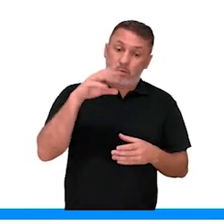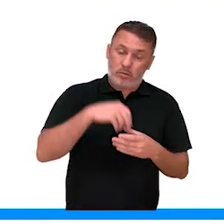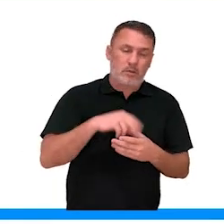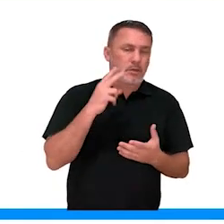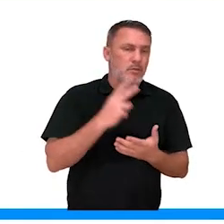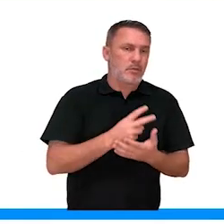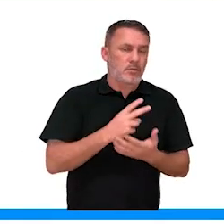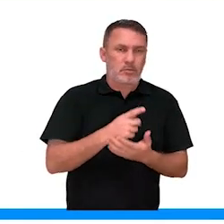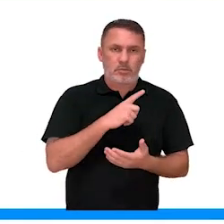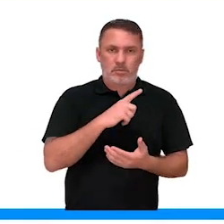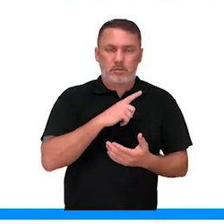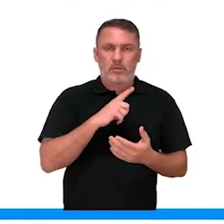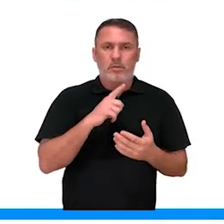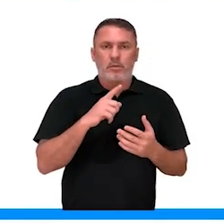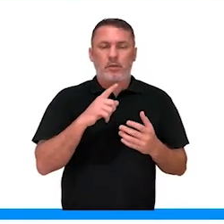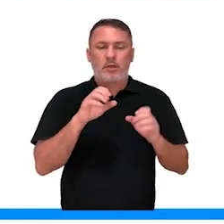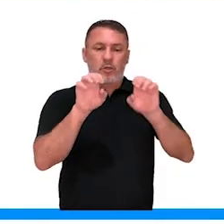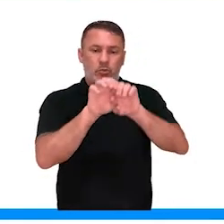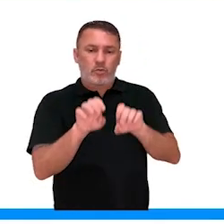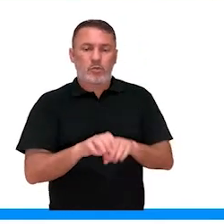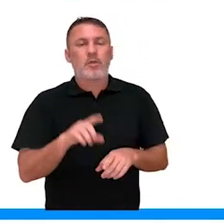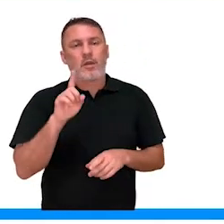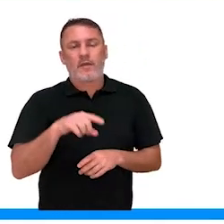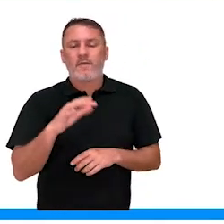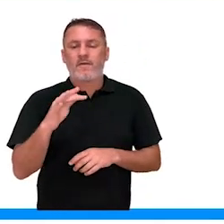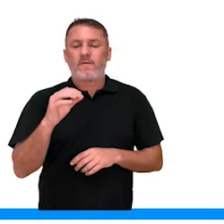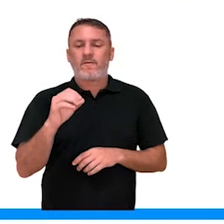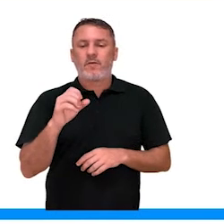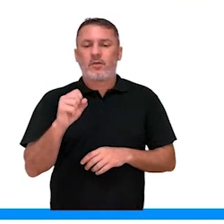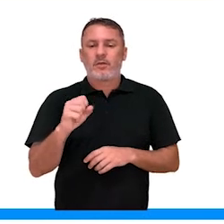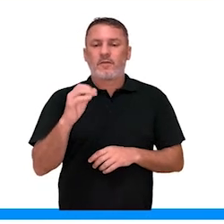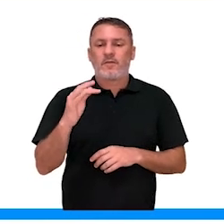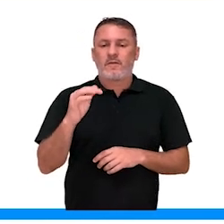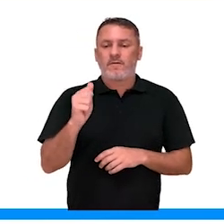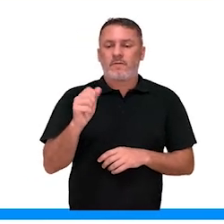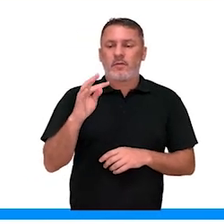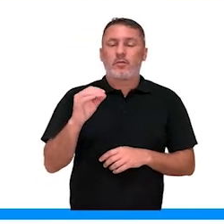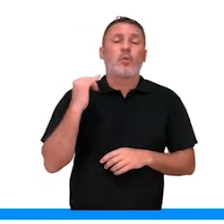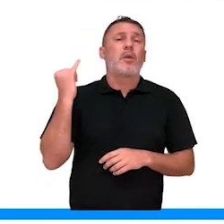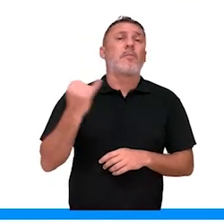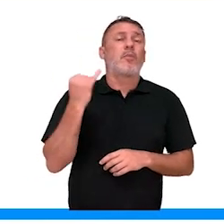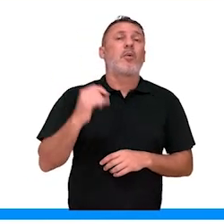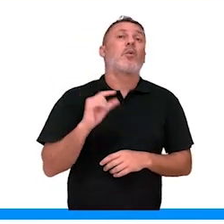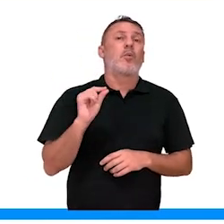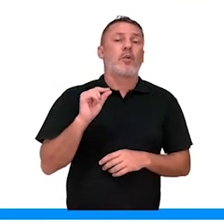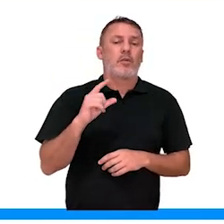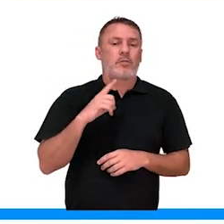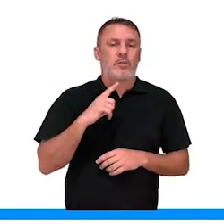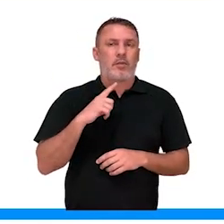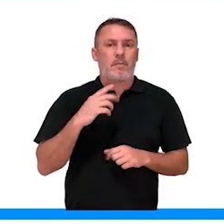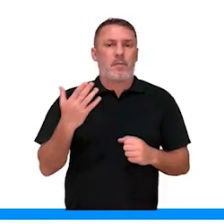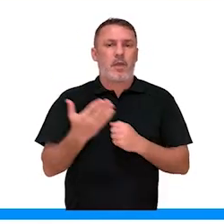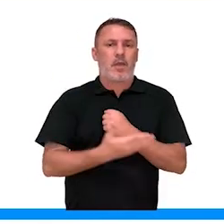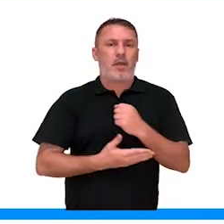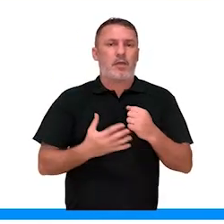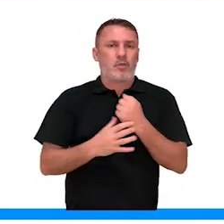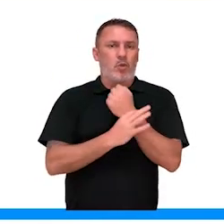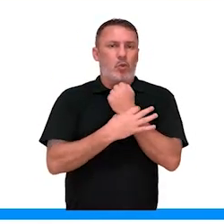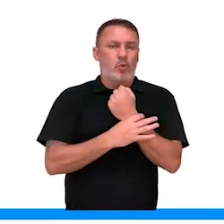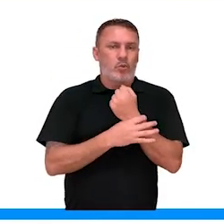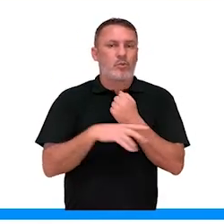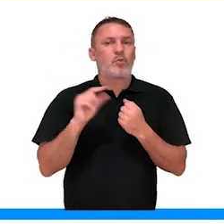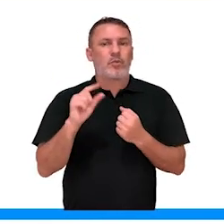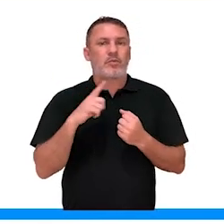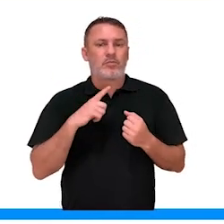nucleicos, eles sempre vão ter na constituição deles um fosfato. Então, ele vai ser importante para a matriz óssea,